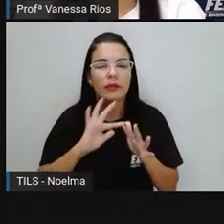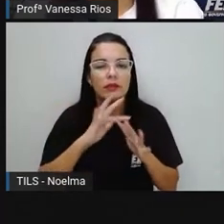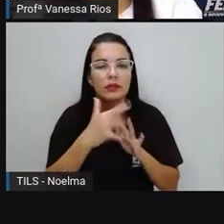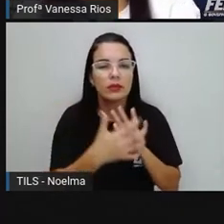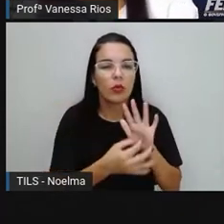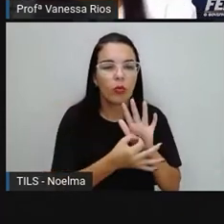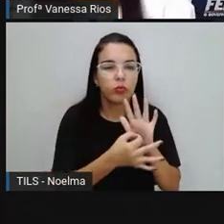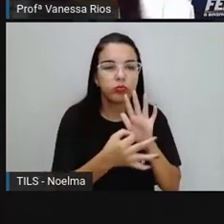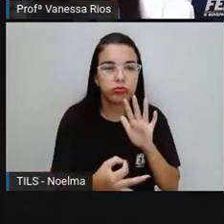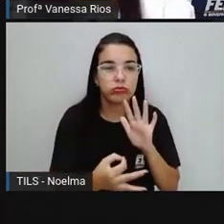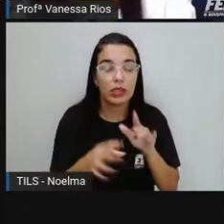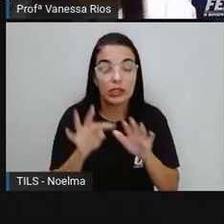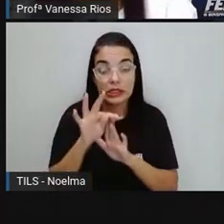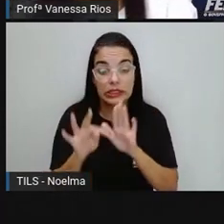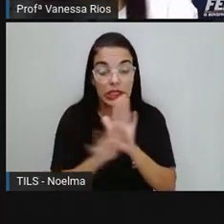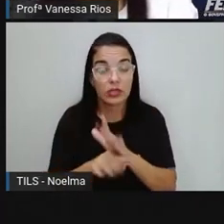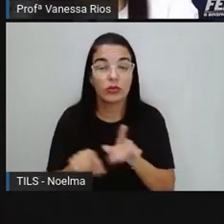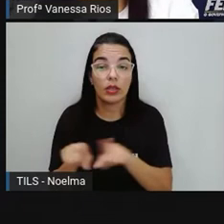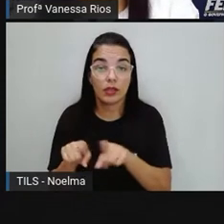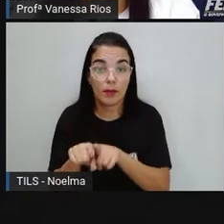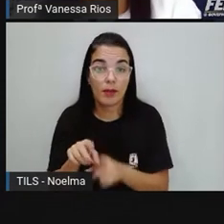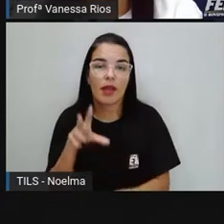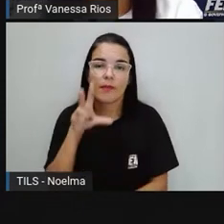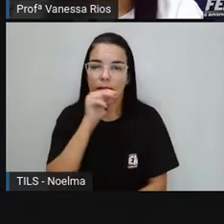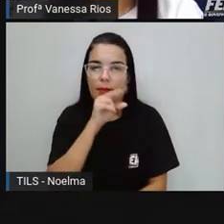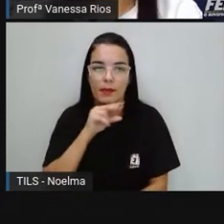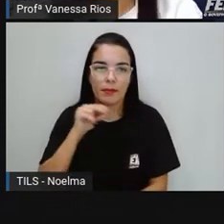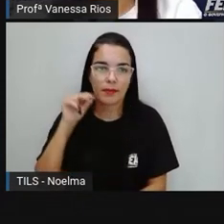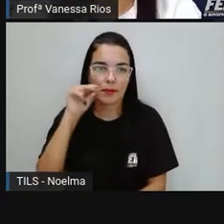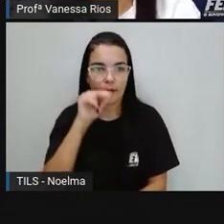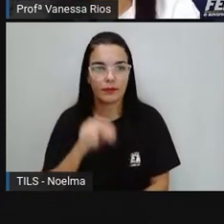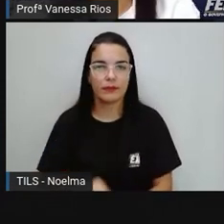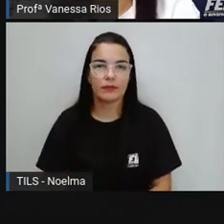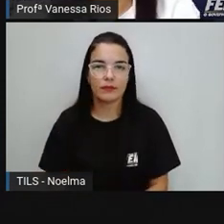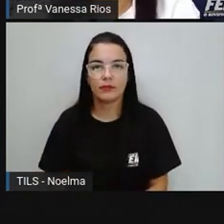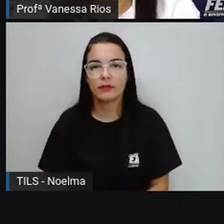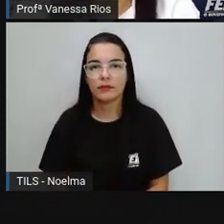e aparecendo também de forma oral.